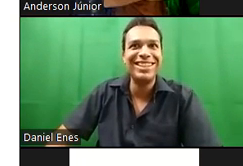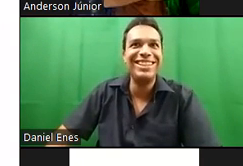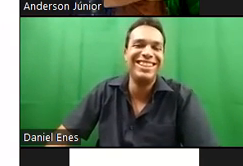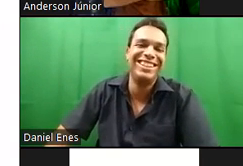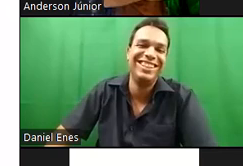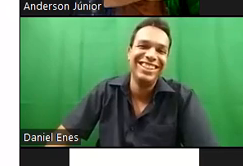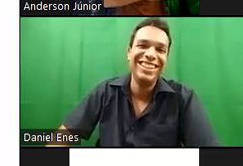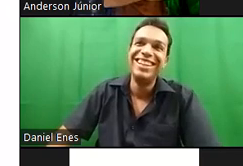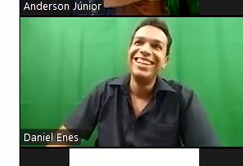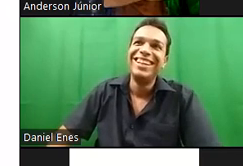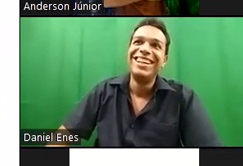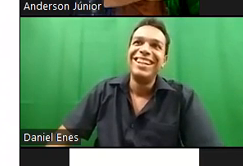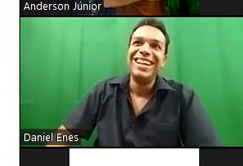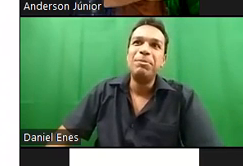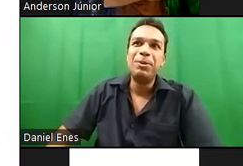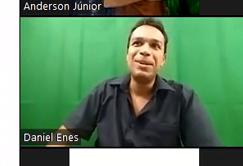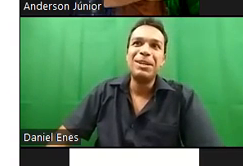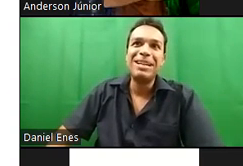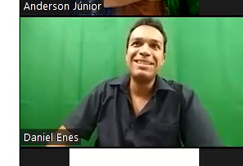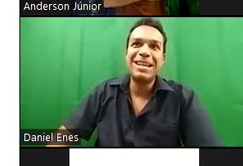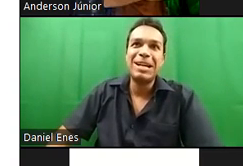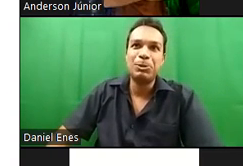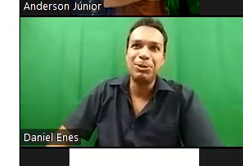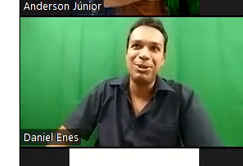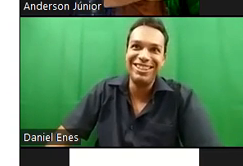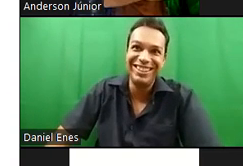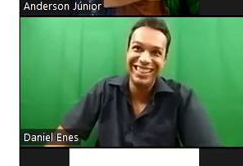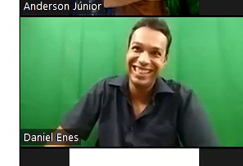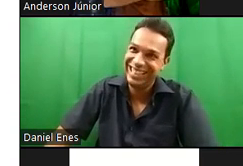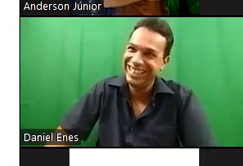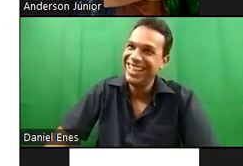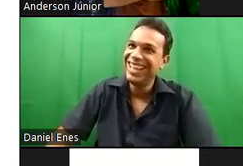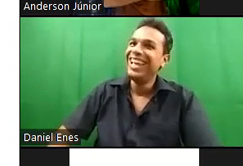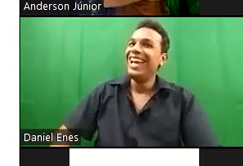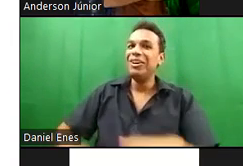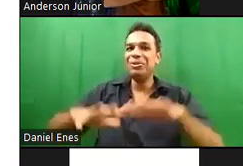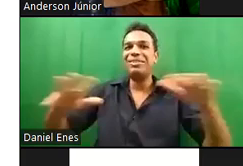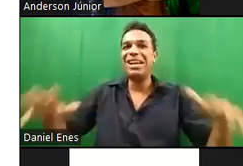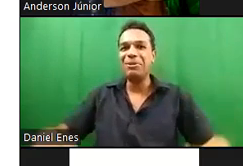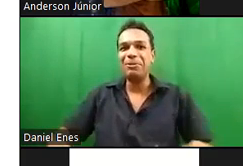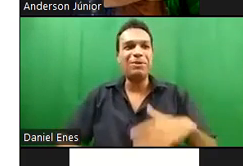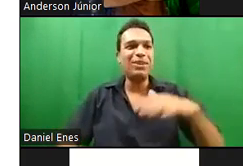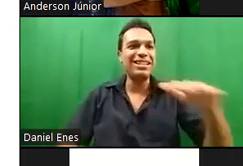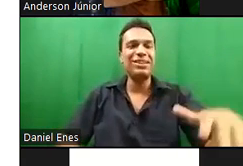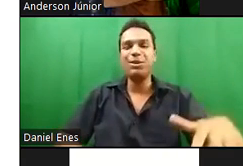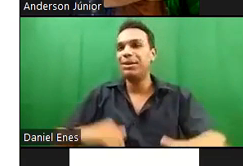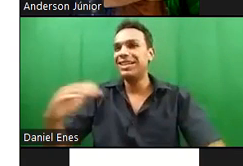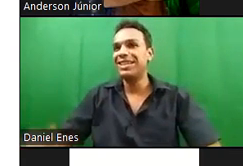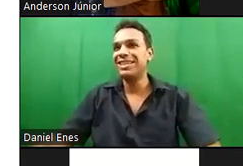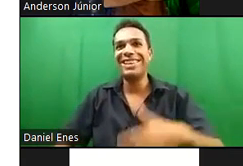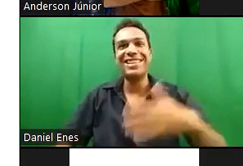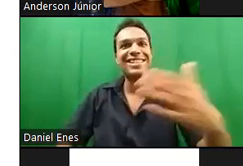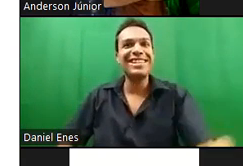humanas, né? Eu programo há séculos. Eu não tenho preferência entre